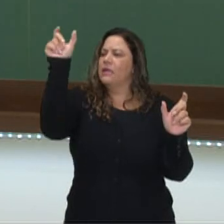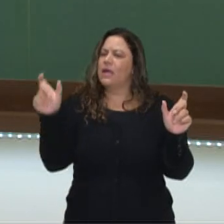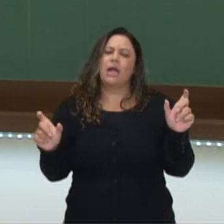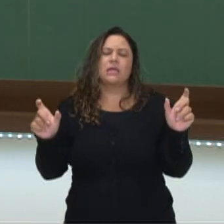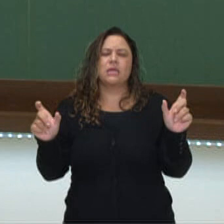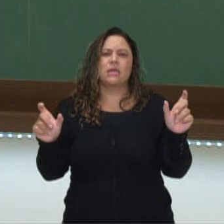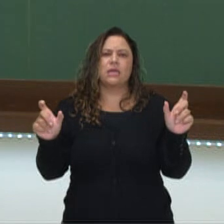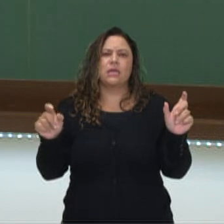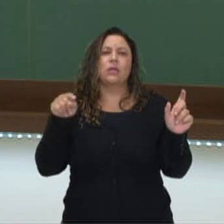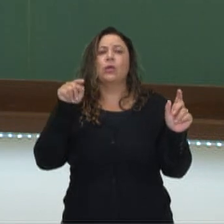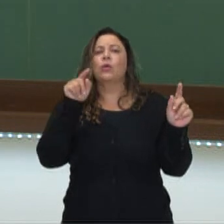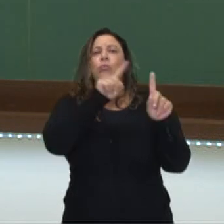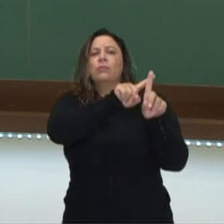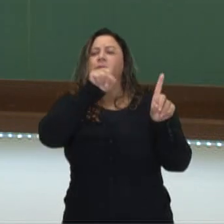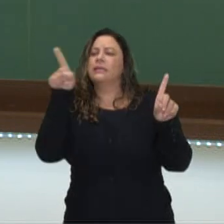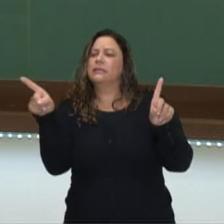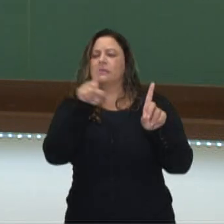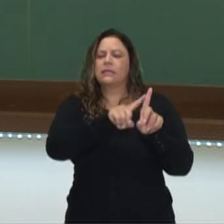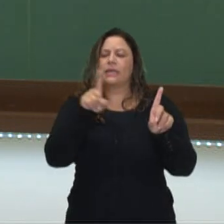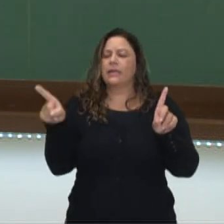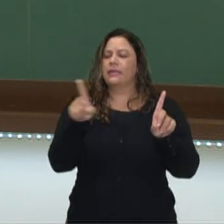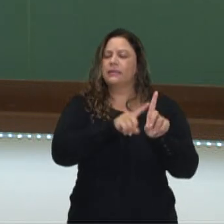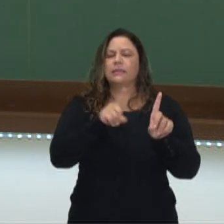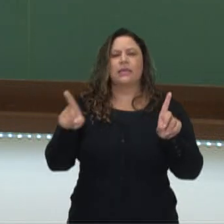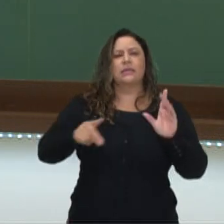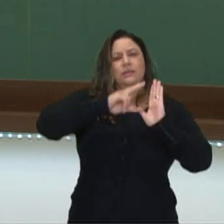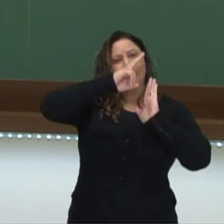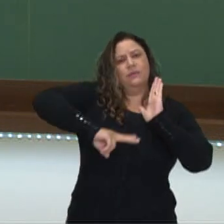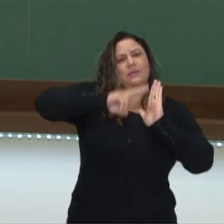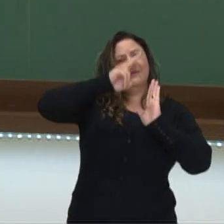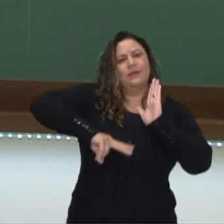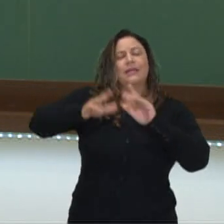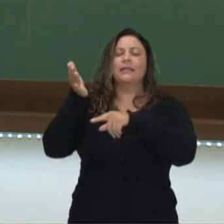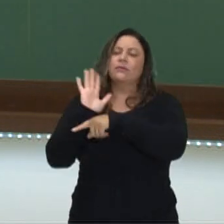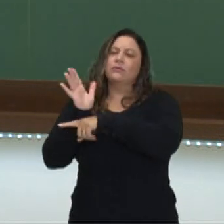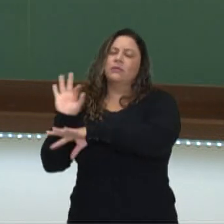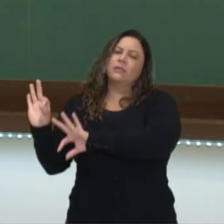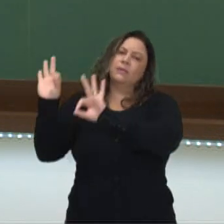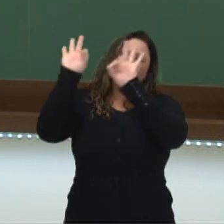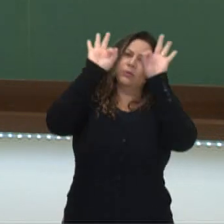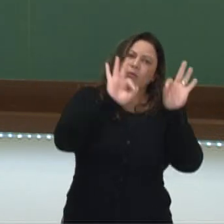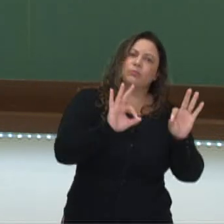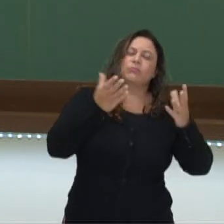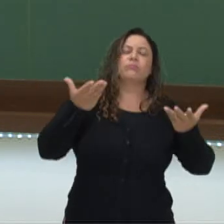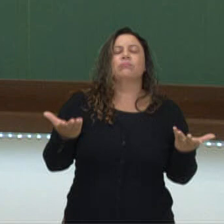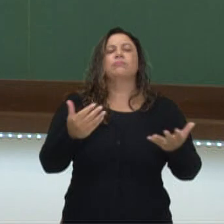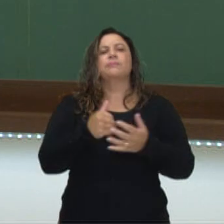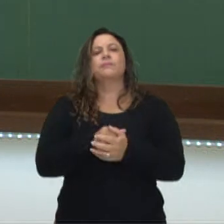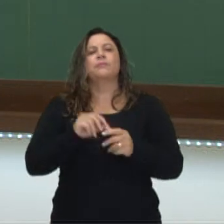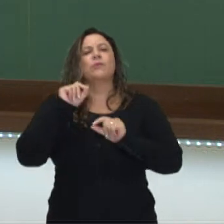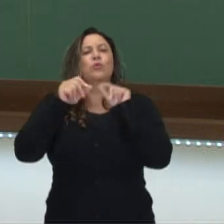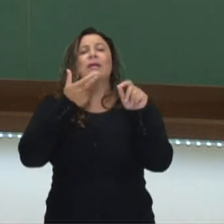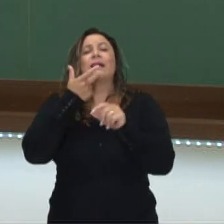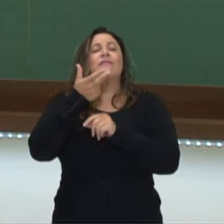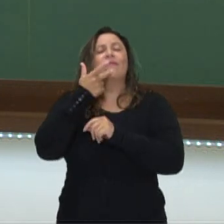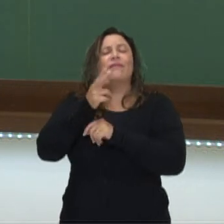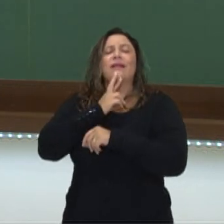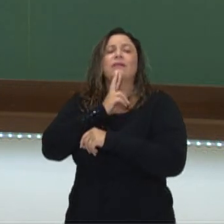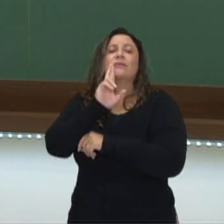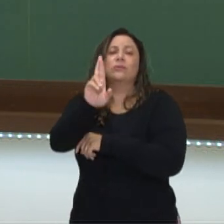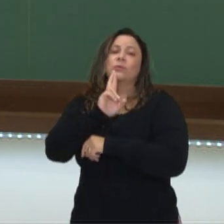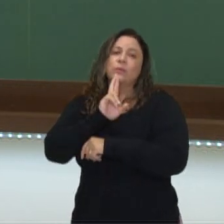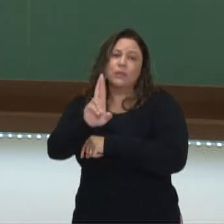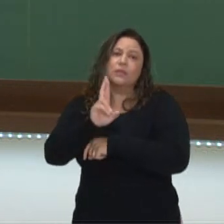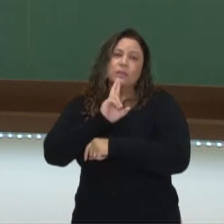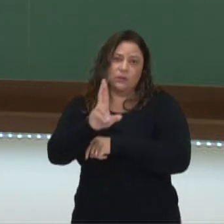você acha que você vai ler na transcrição do vídeo? Que são aquelas expressões que o Stan Lee vai dizer quando ele responde